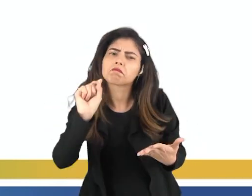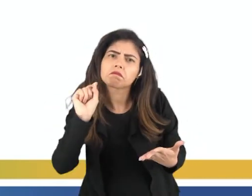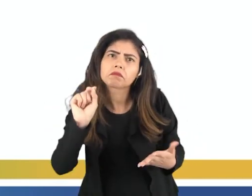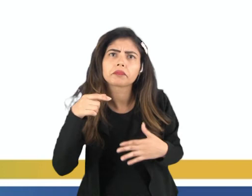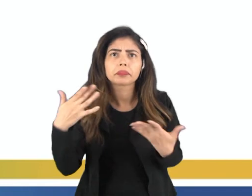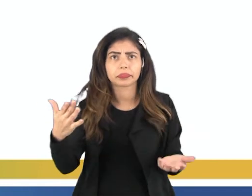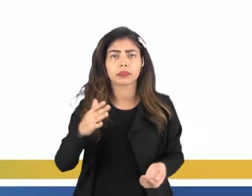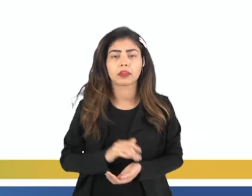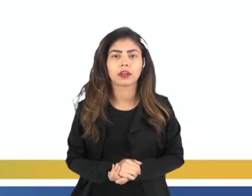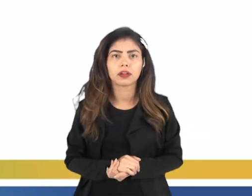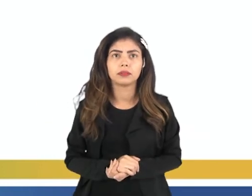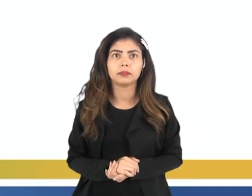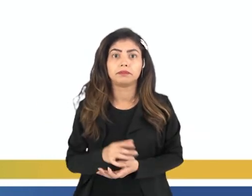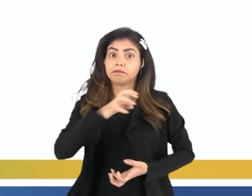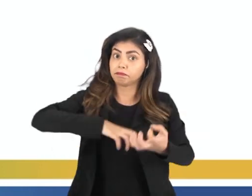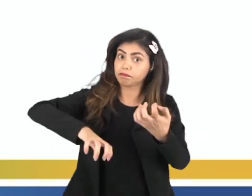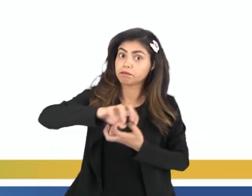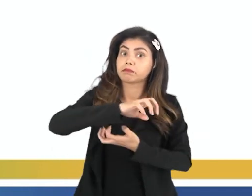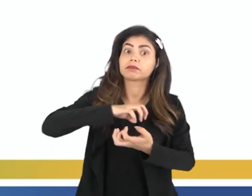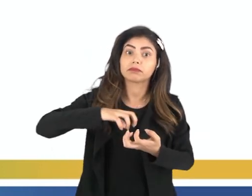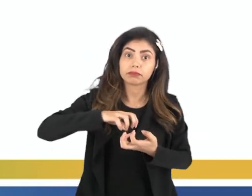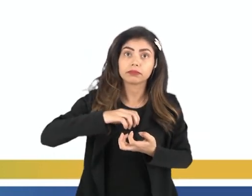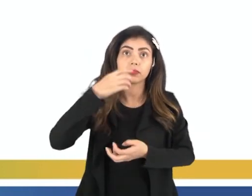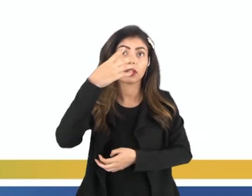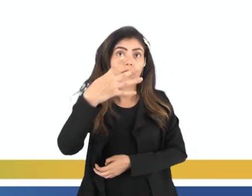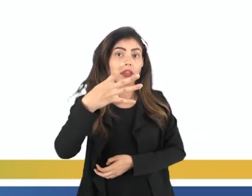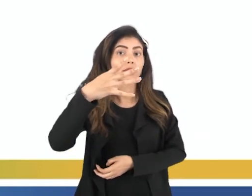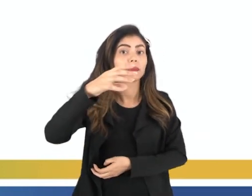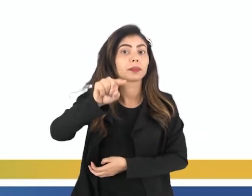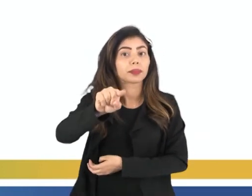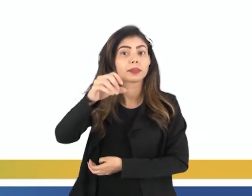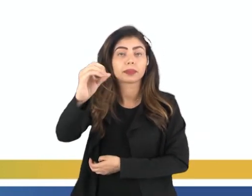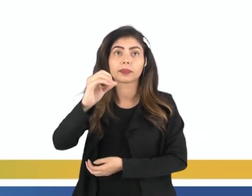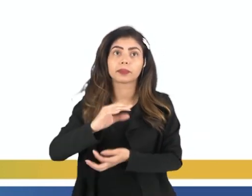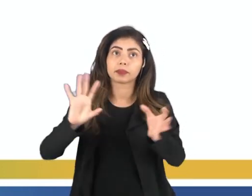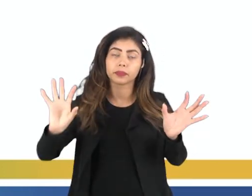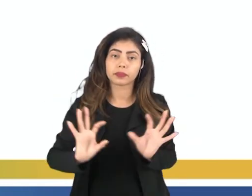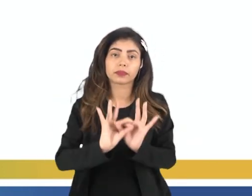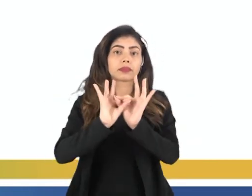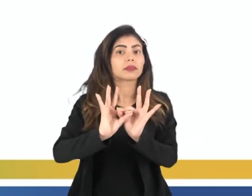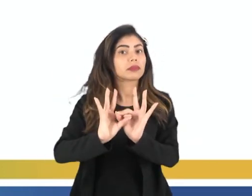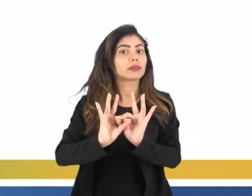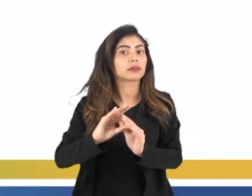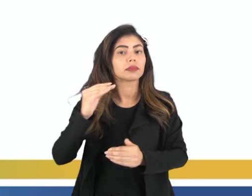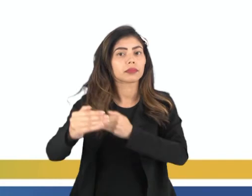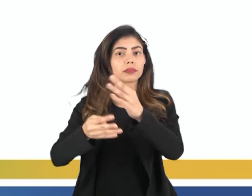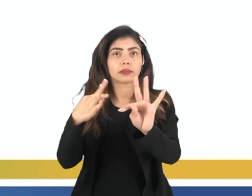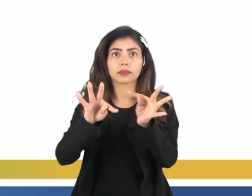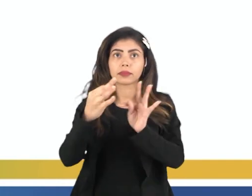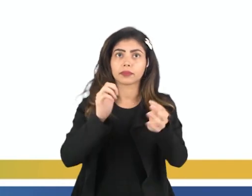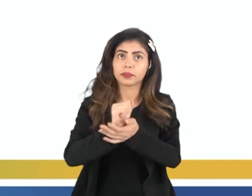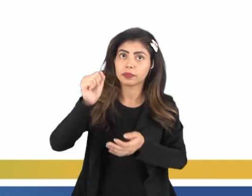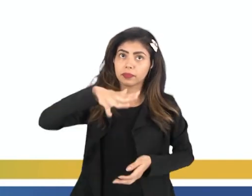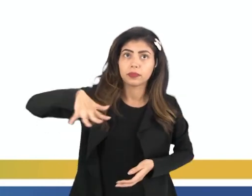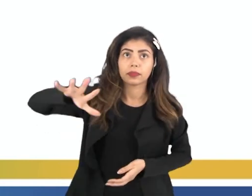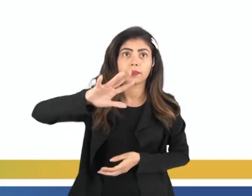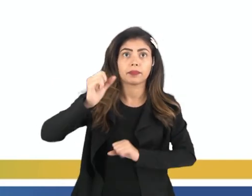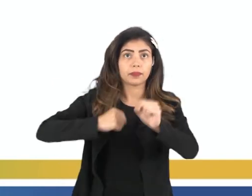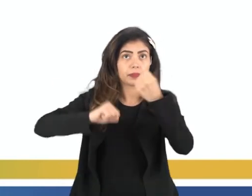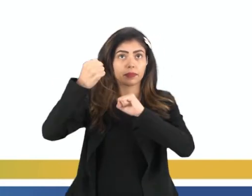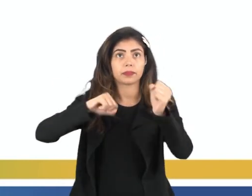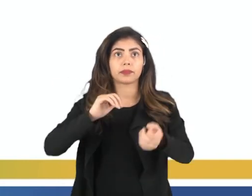seria essa Revolução Industrial 4.0 conectada a esses avanços tecnológicos com campos, cidades e